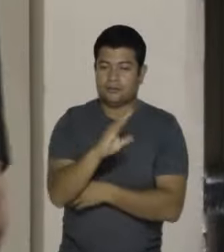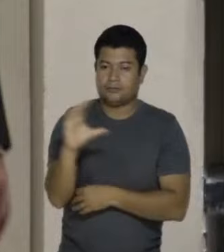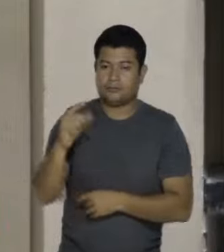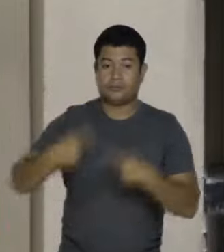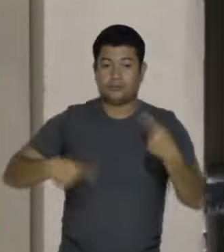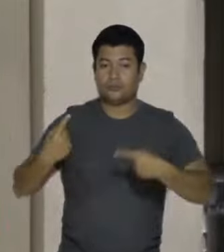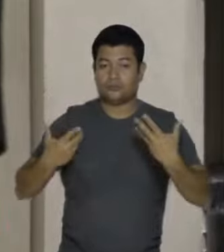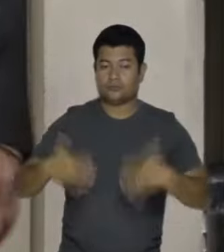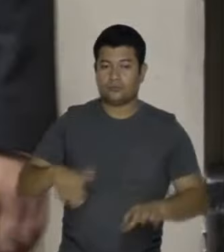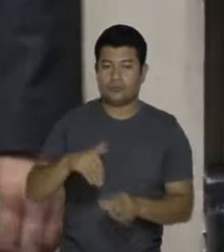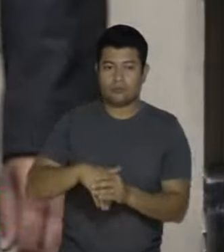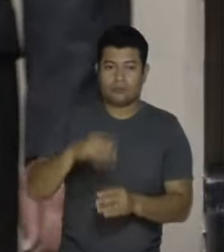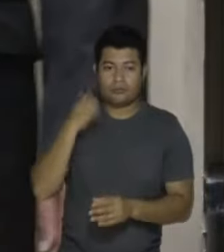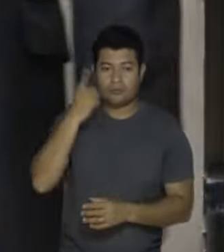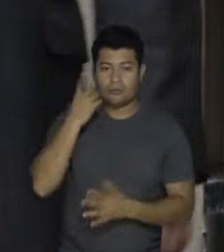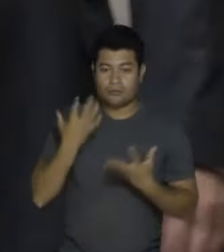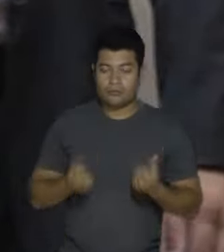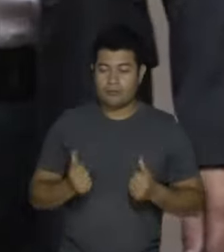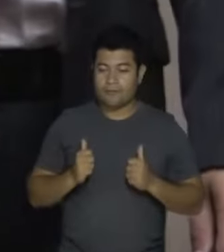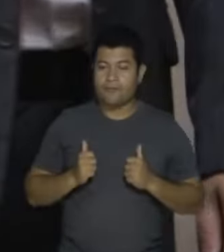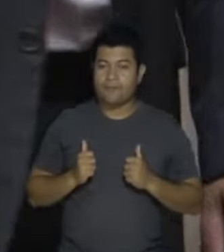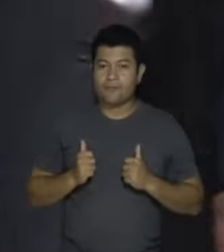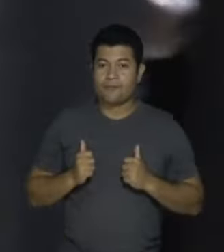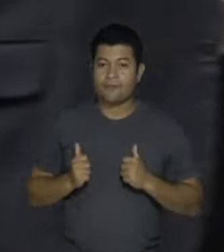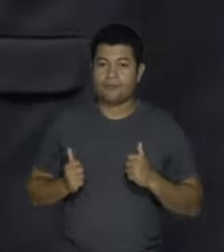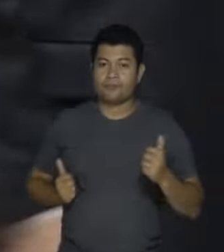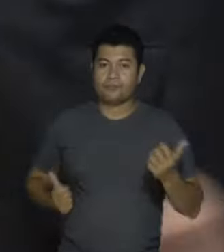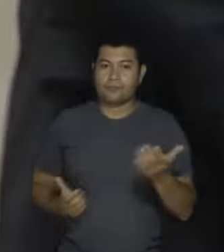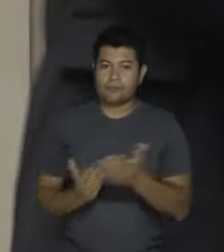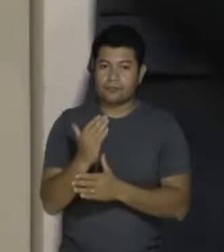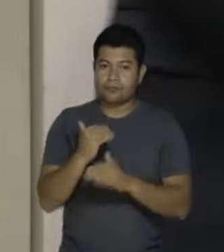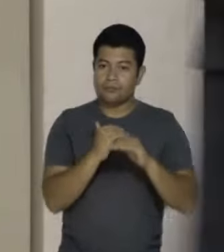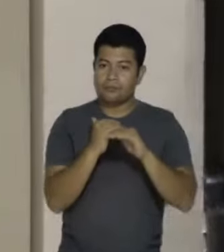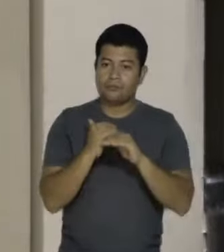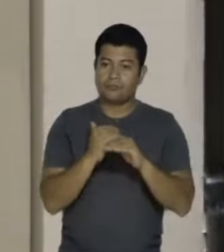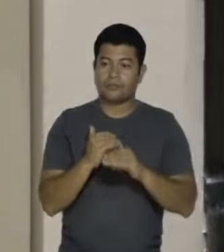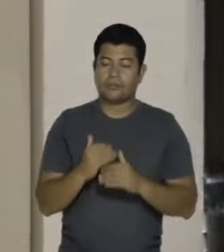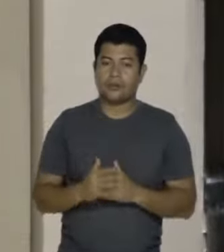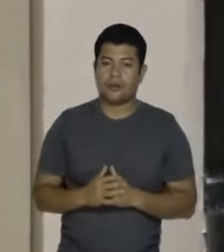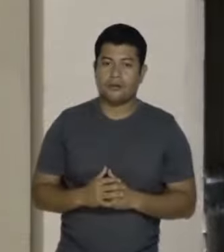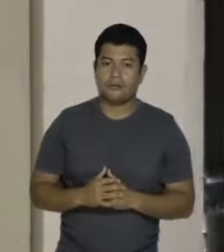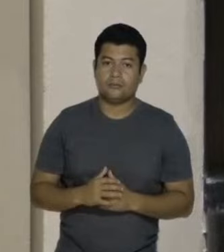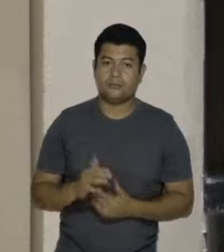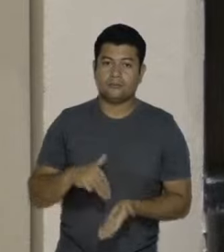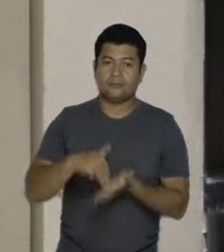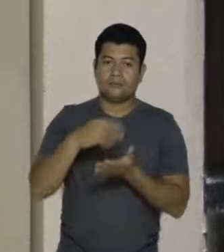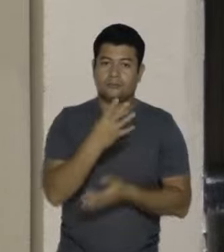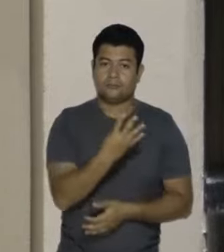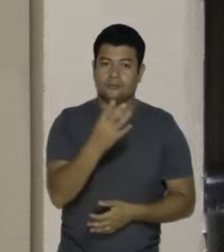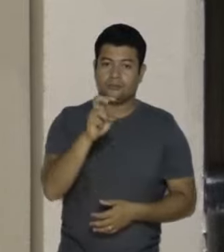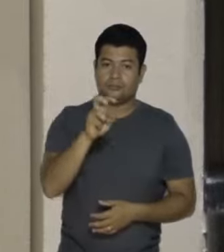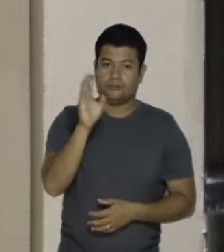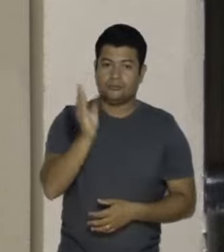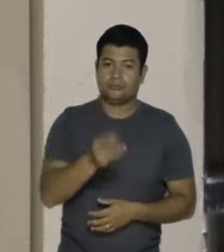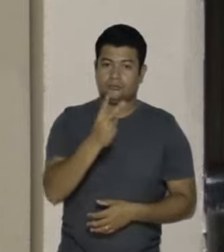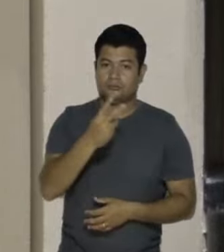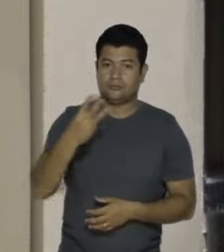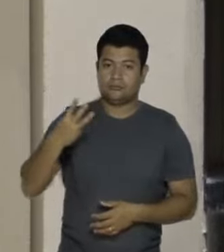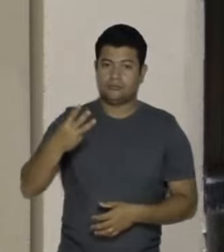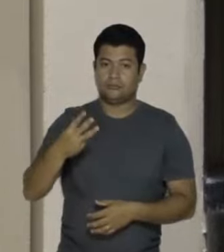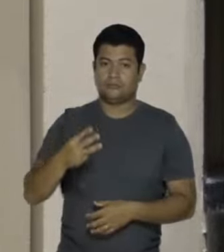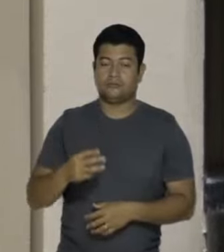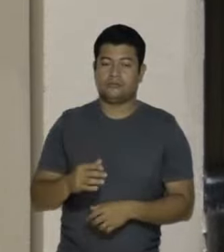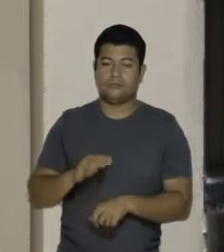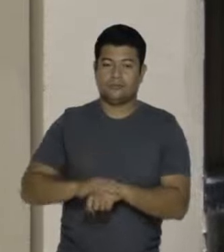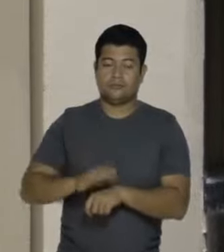deputados que aprovam permanece como se encontra aprovado por unanimidade Moção 45 2023 autoria Deputado